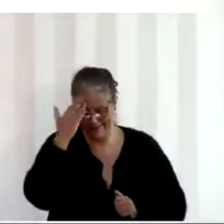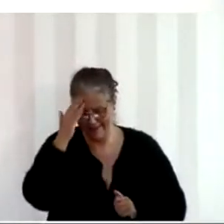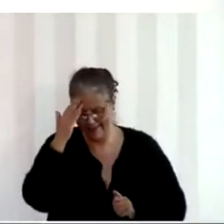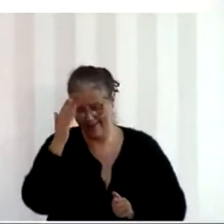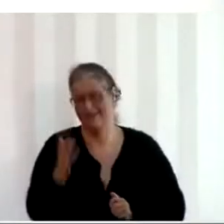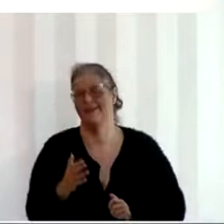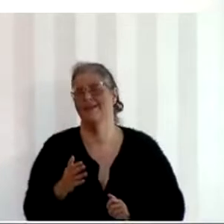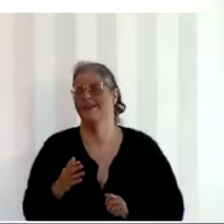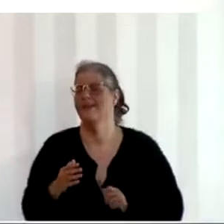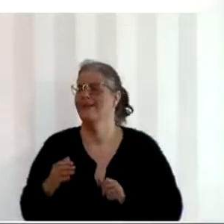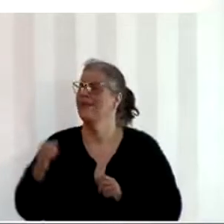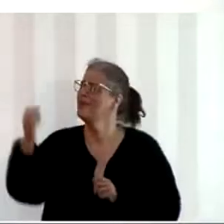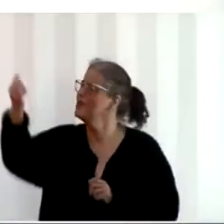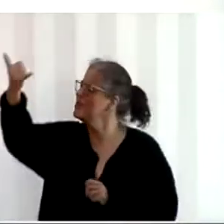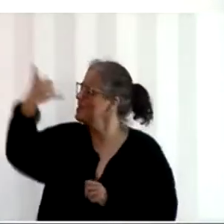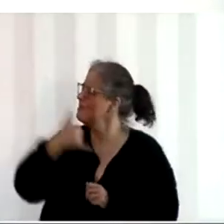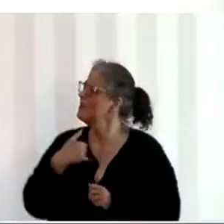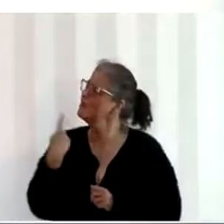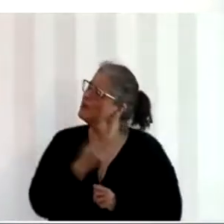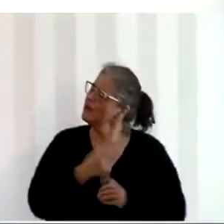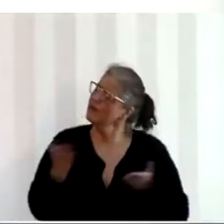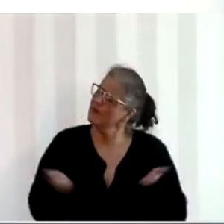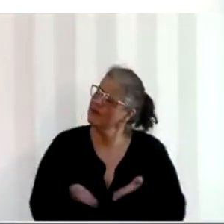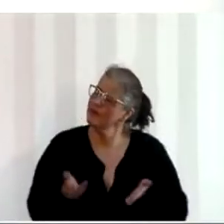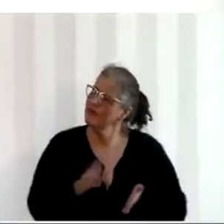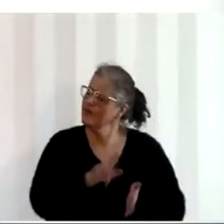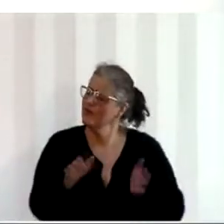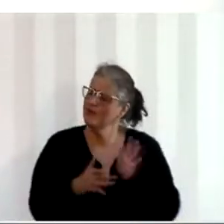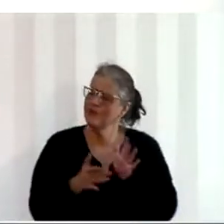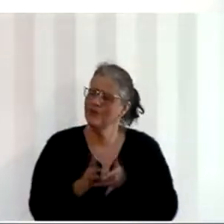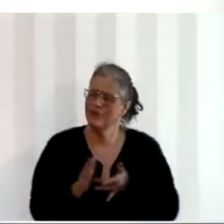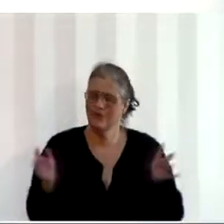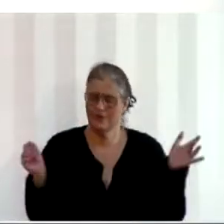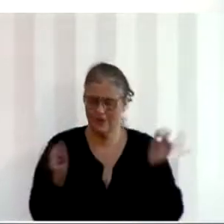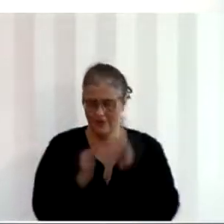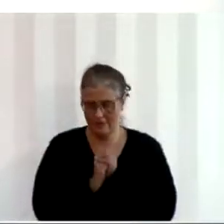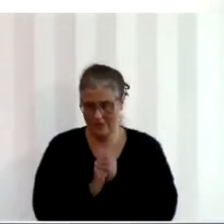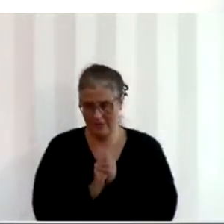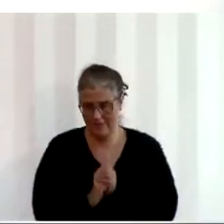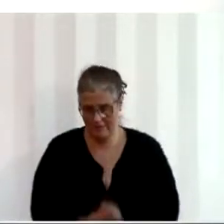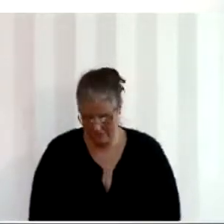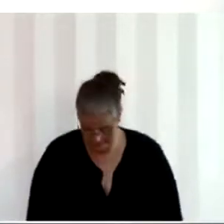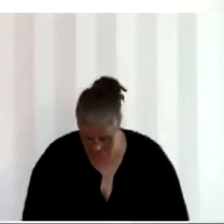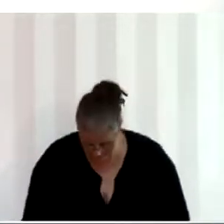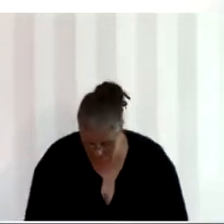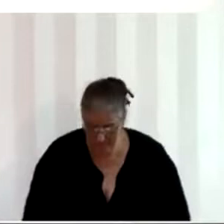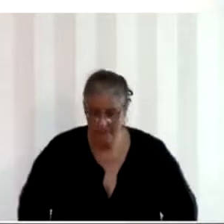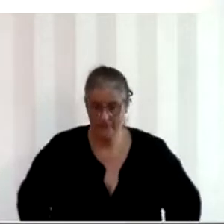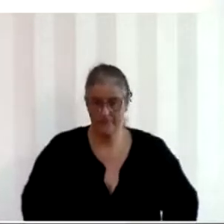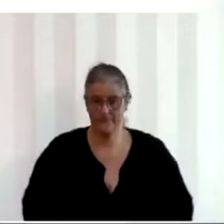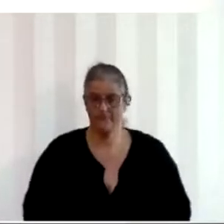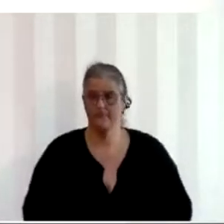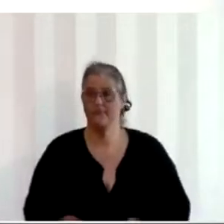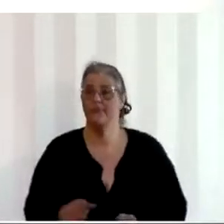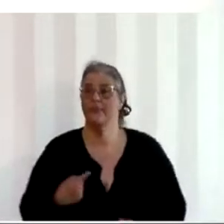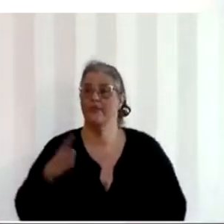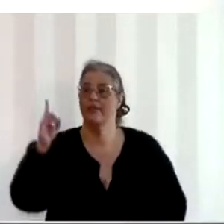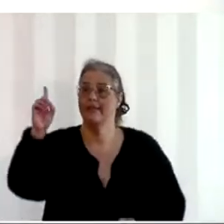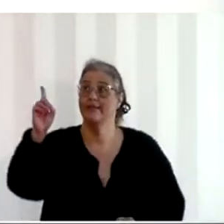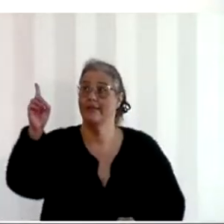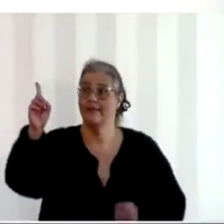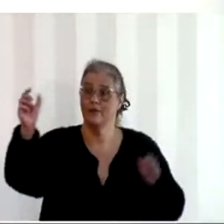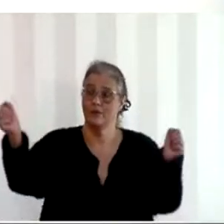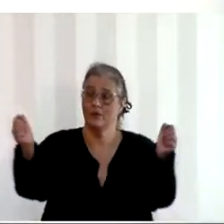nesta noite. Nós oramos em nome de Jesus. Amém. Deus está